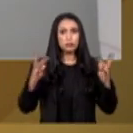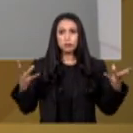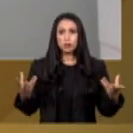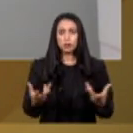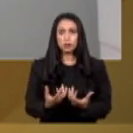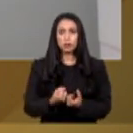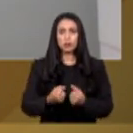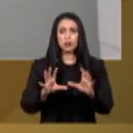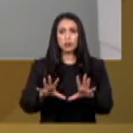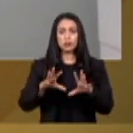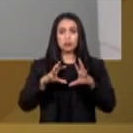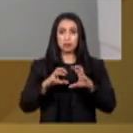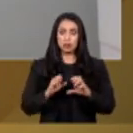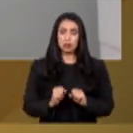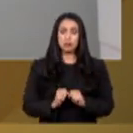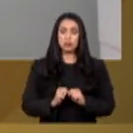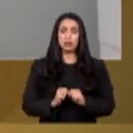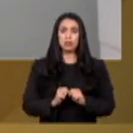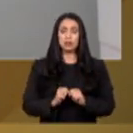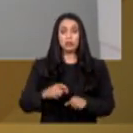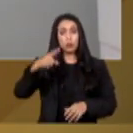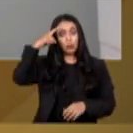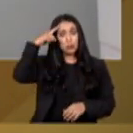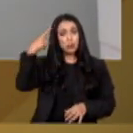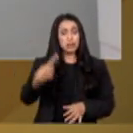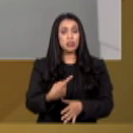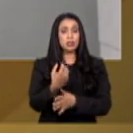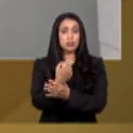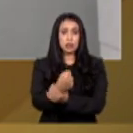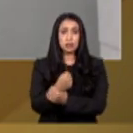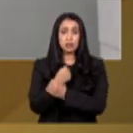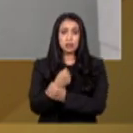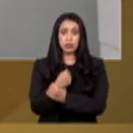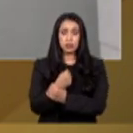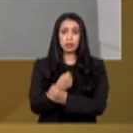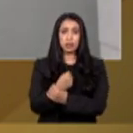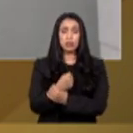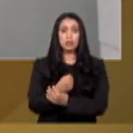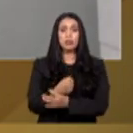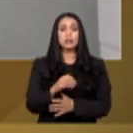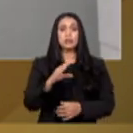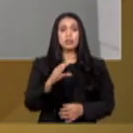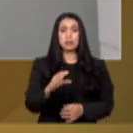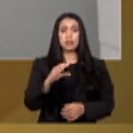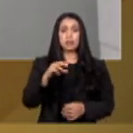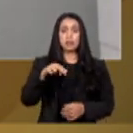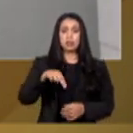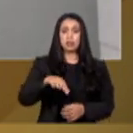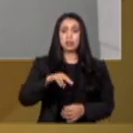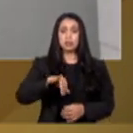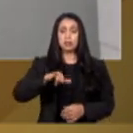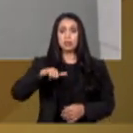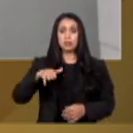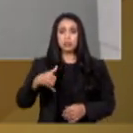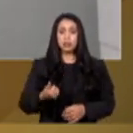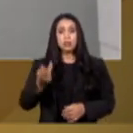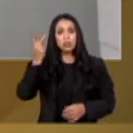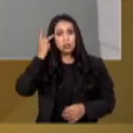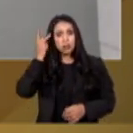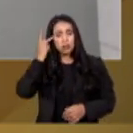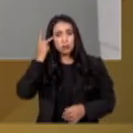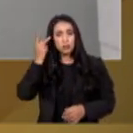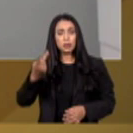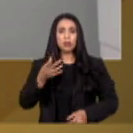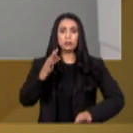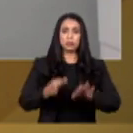o penteado do mandado de segurança ação sua decisão do cnj estou operada são paulo conduzido